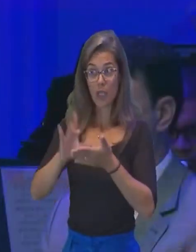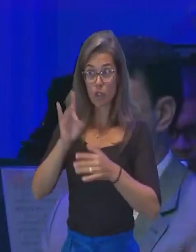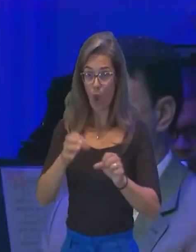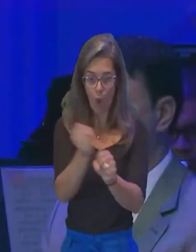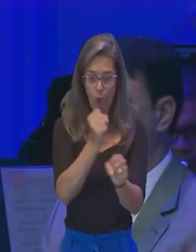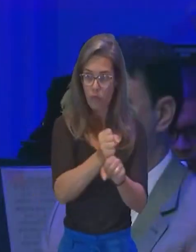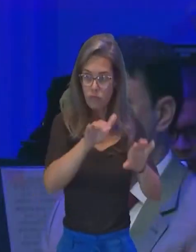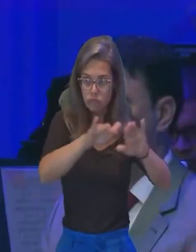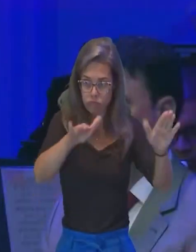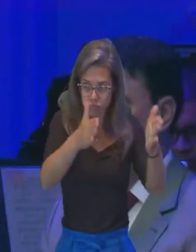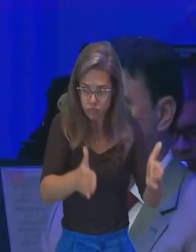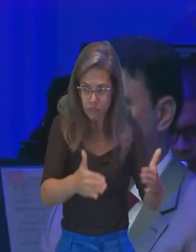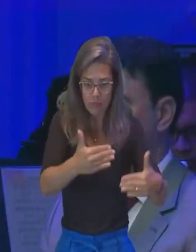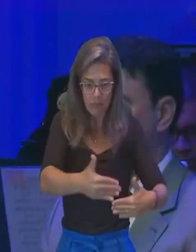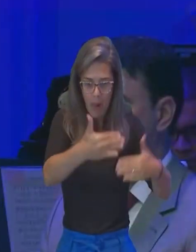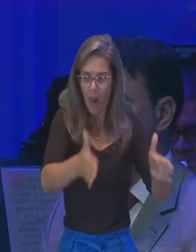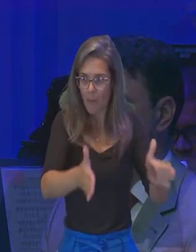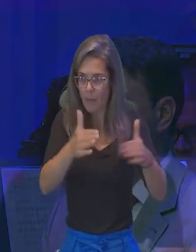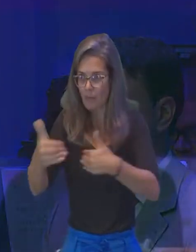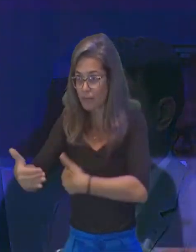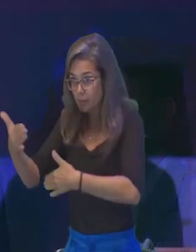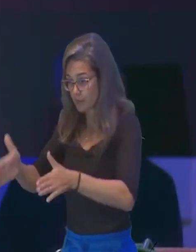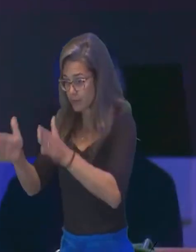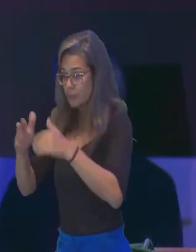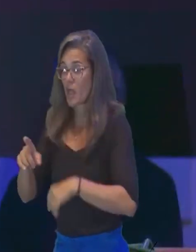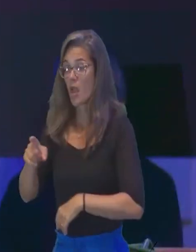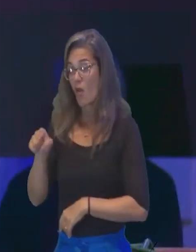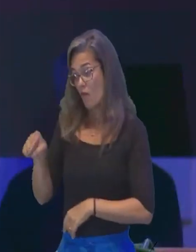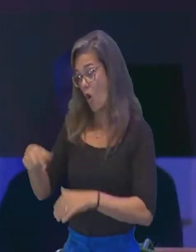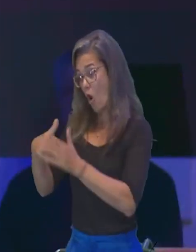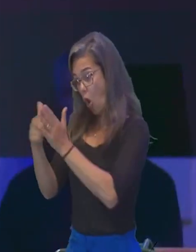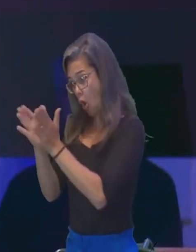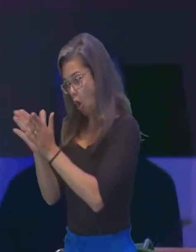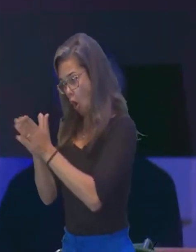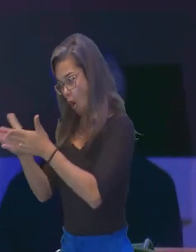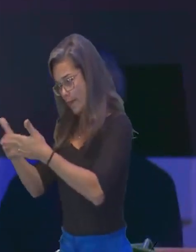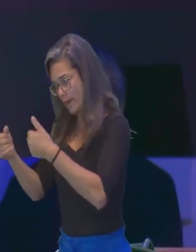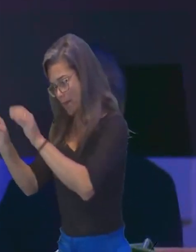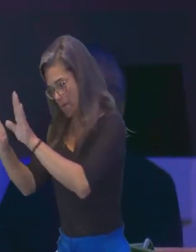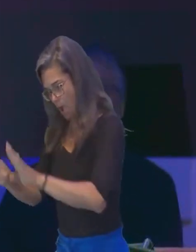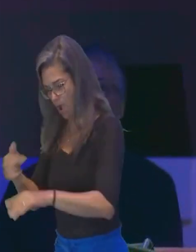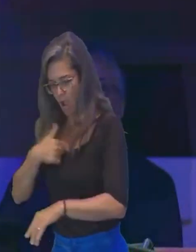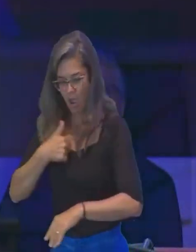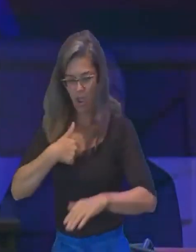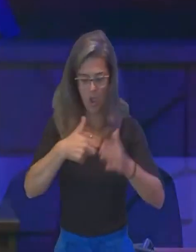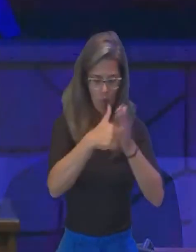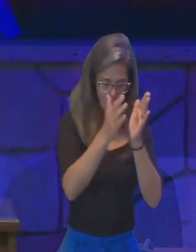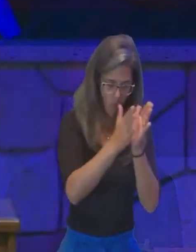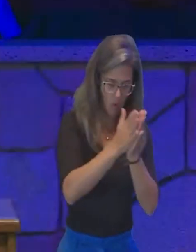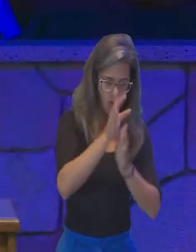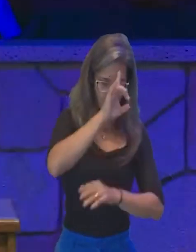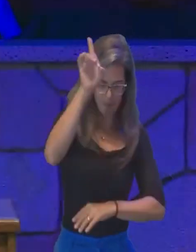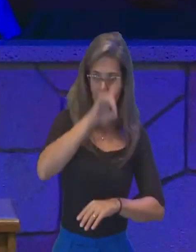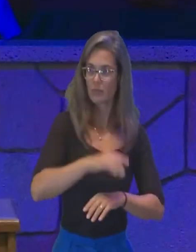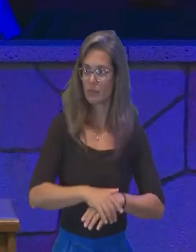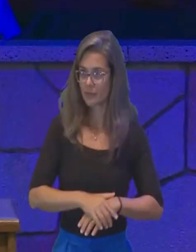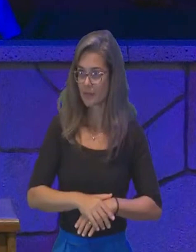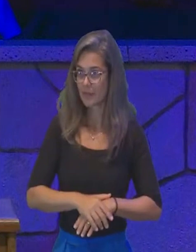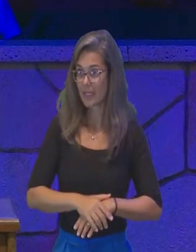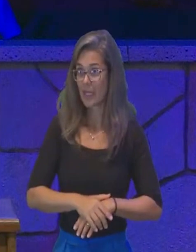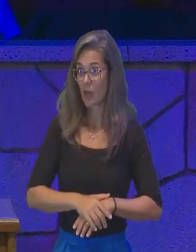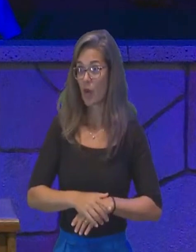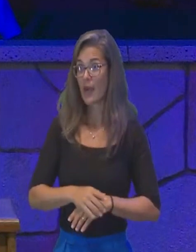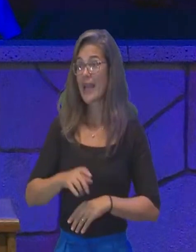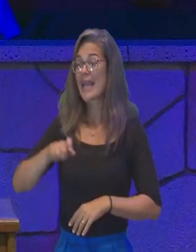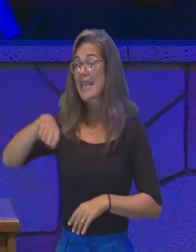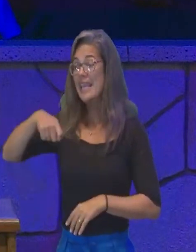esse teste. Pensando então em resolver o problema definitivamente, Elias lançou esse desafio. E diz-nos a palavra de Deus, a